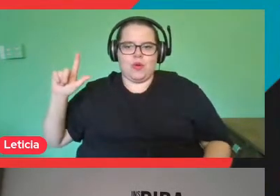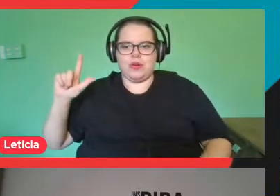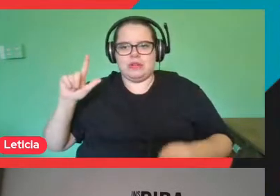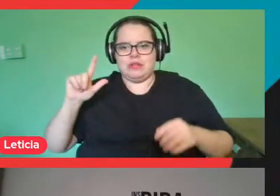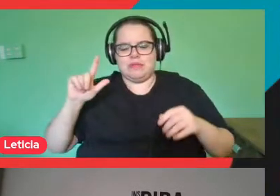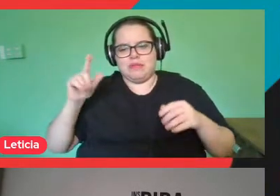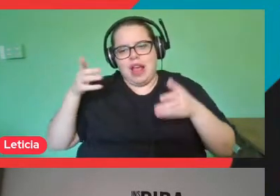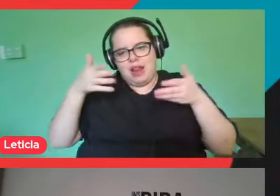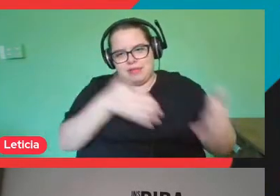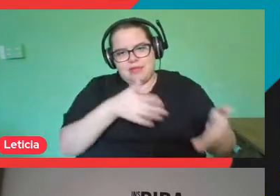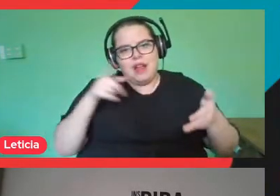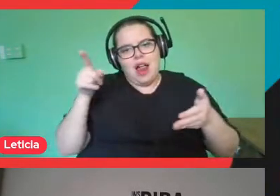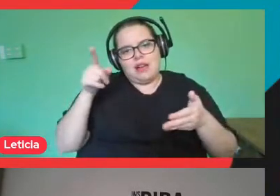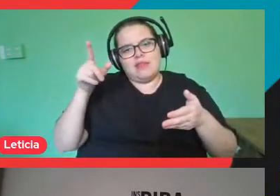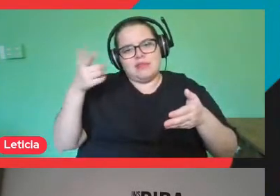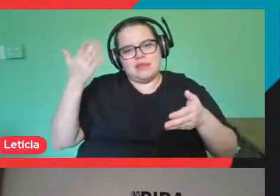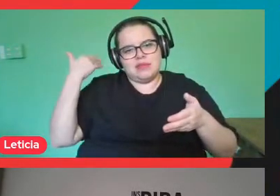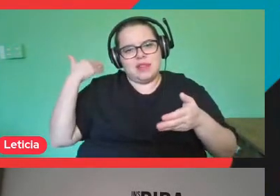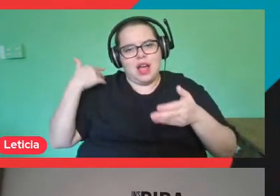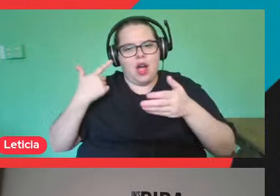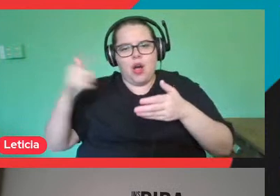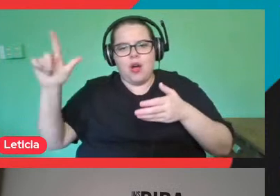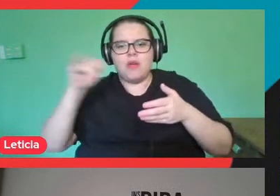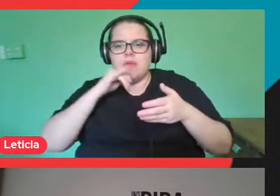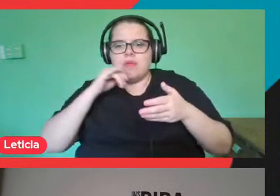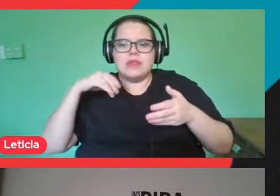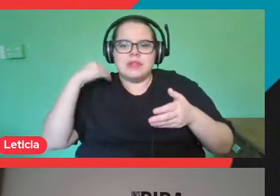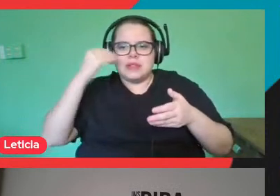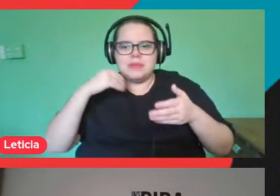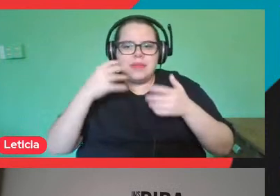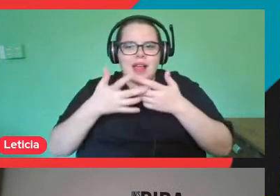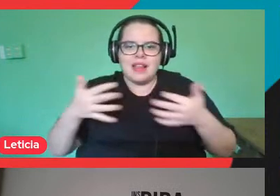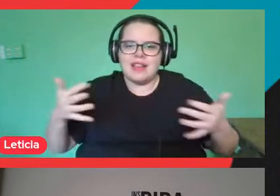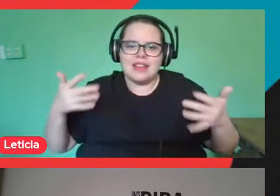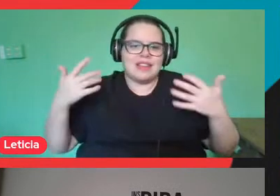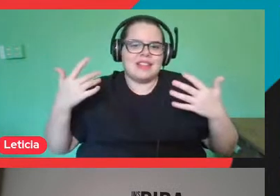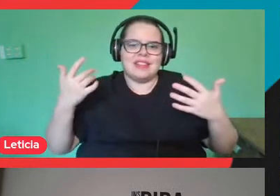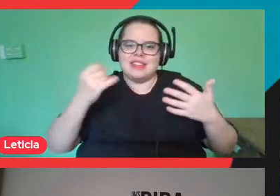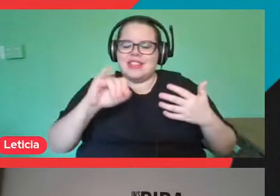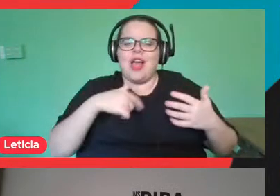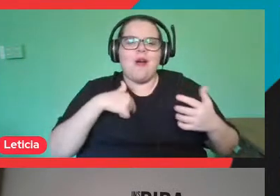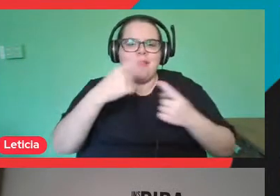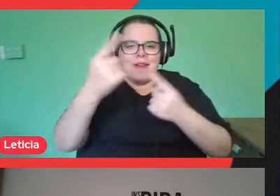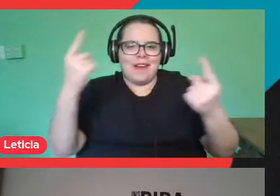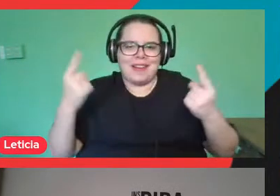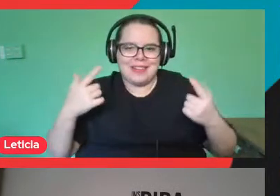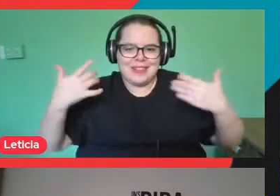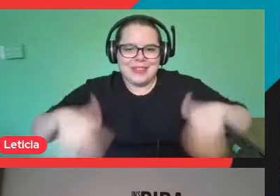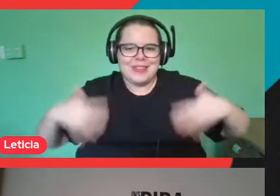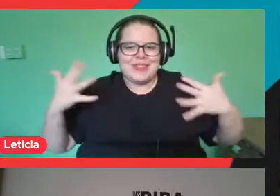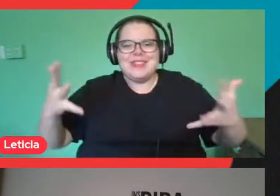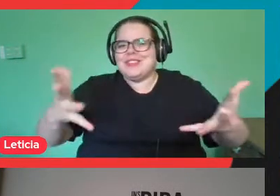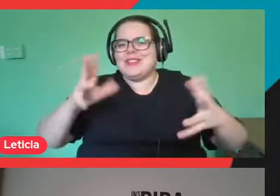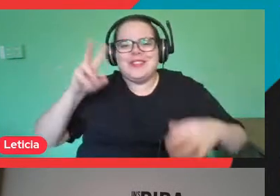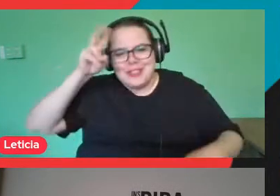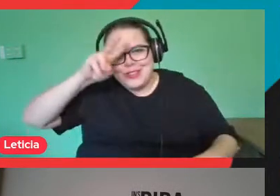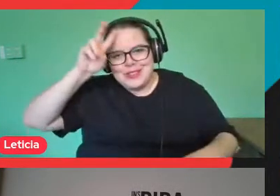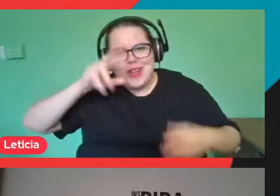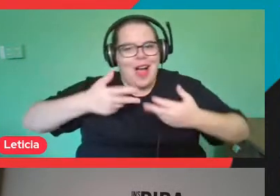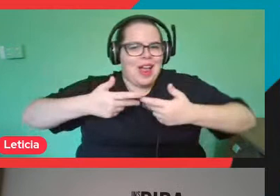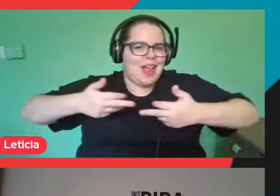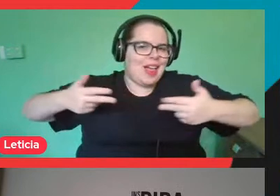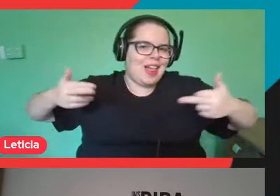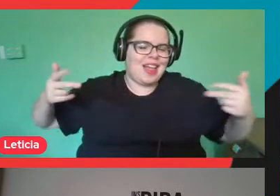empresa, mas ela veio com uma bagagem incrível, né, acho que se eu pudesse falar de cada uma que está aqui, são muitas histórias, mas ela